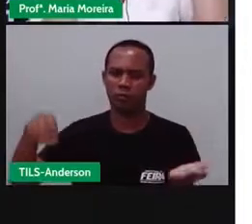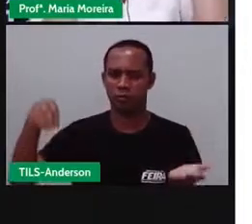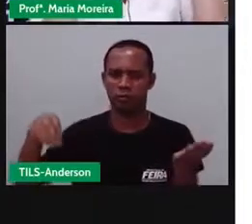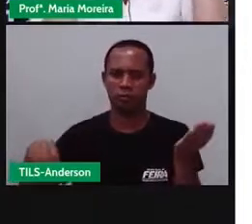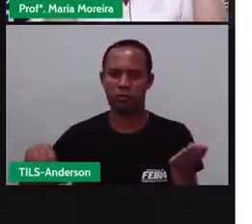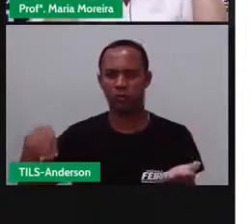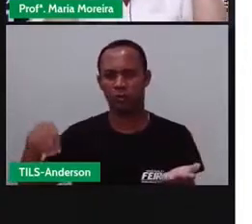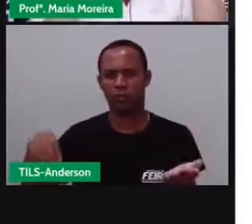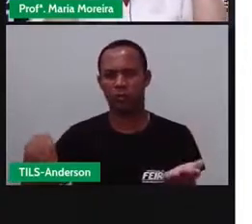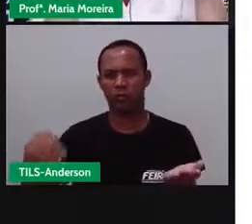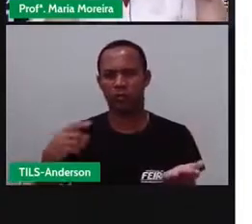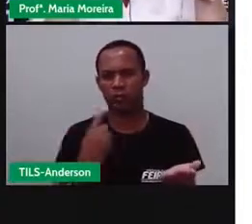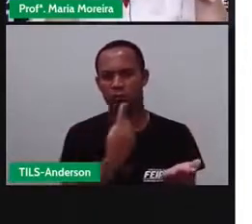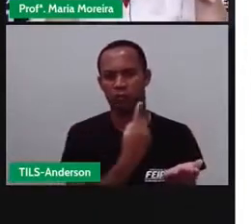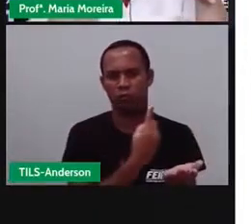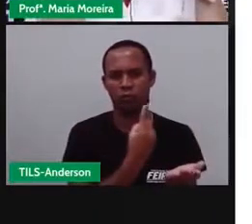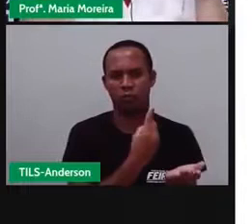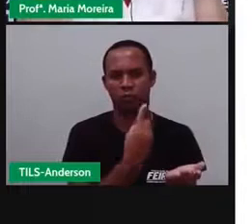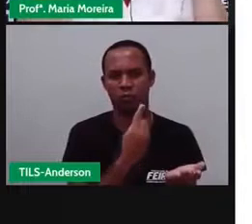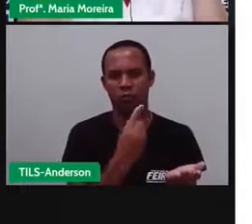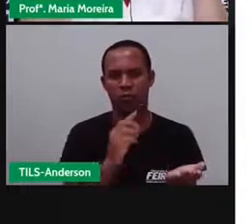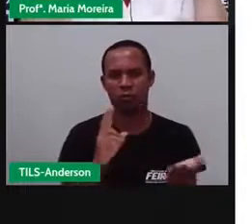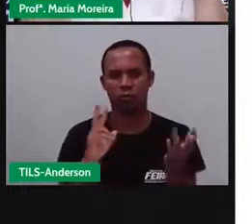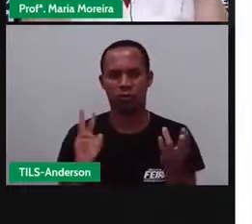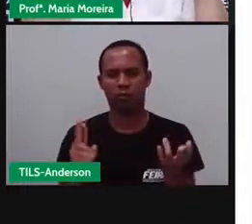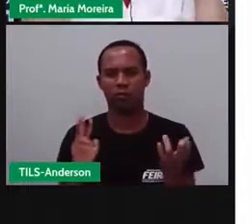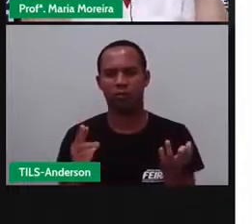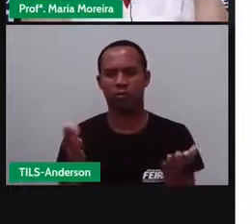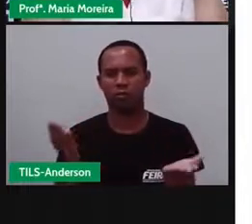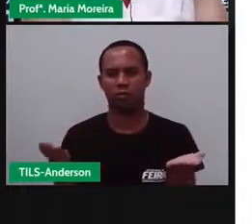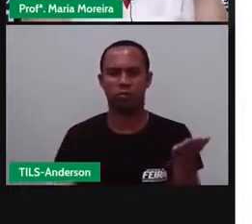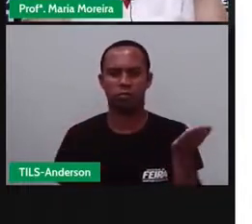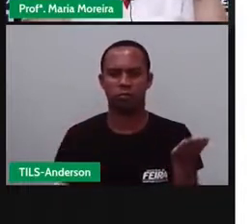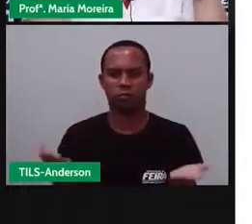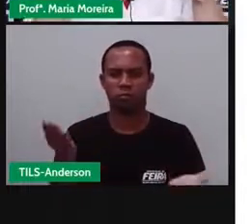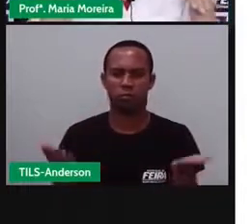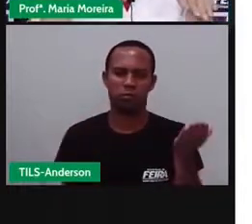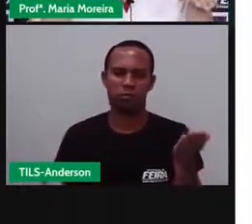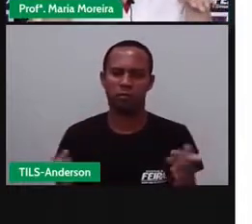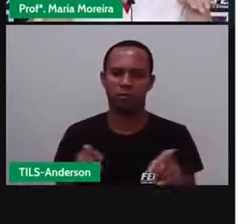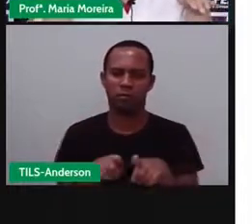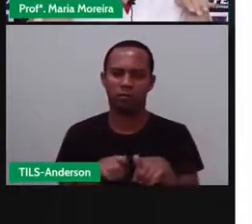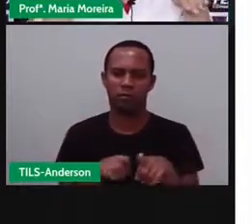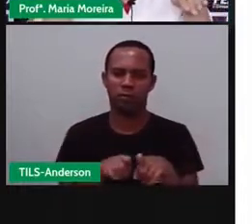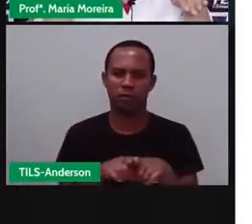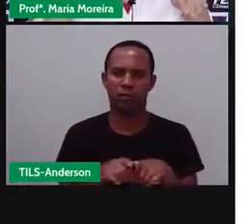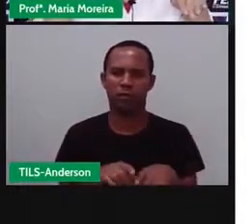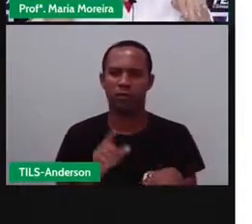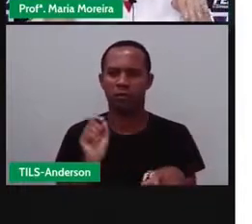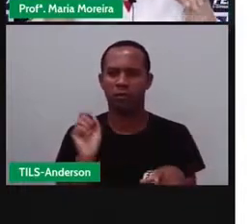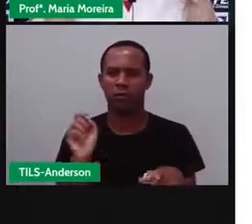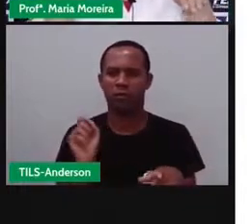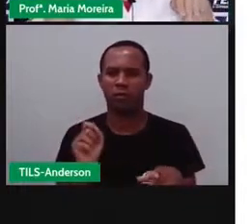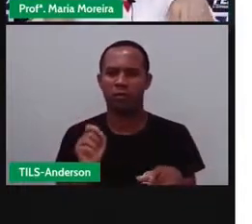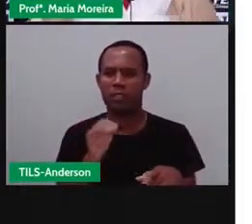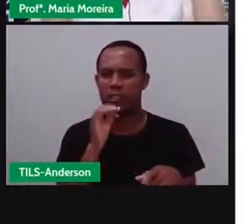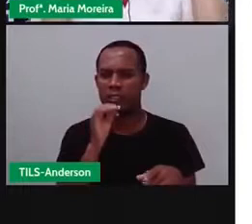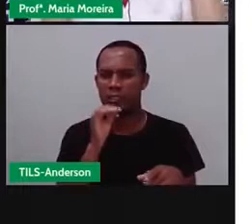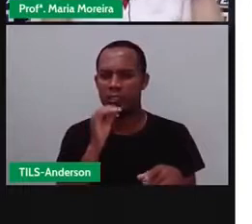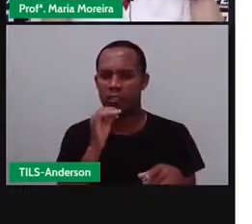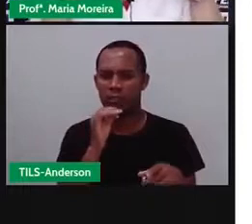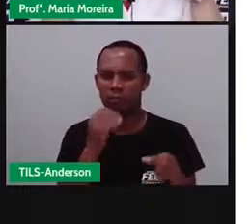quê? Que 1 quilo que está aqui, né, é igual a esses 2 pesos de 500 gramas. Então isso quer dizer o quê?